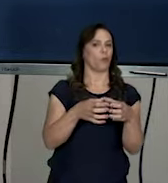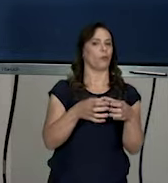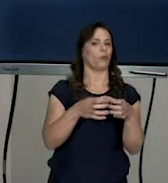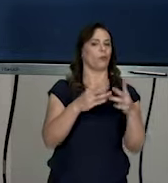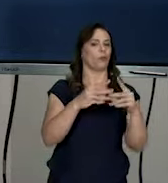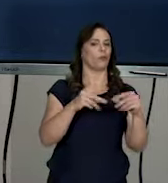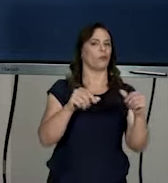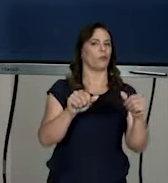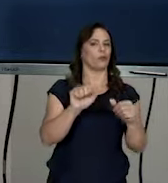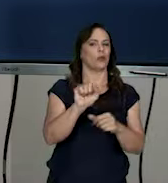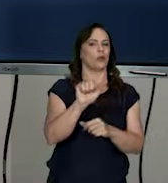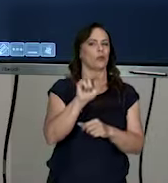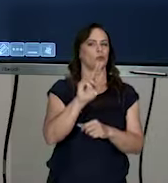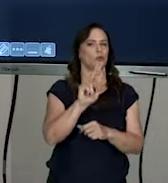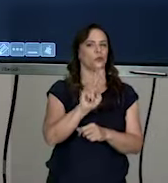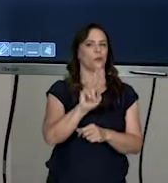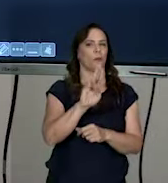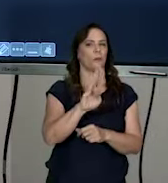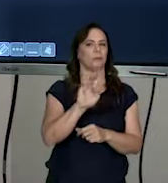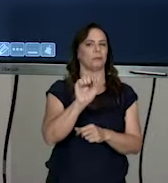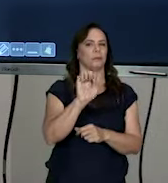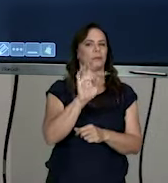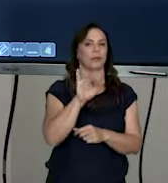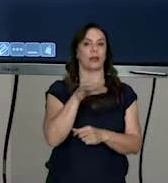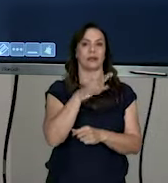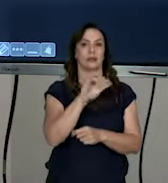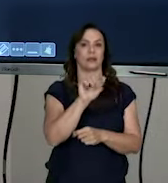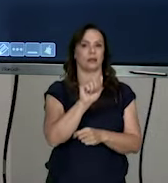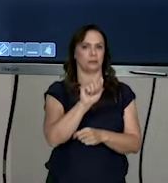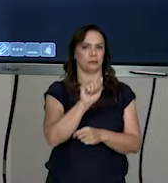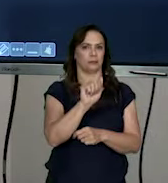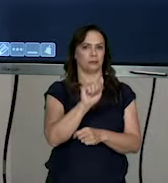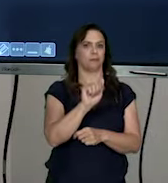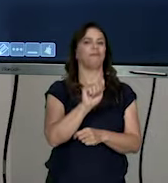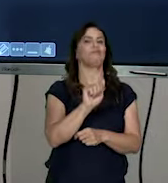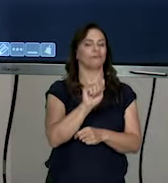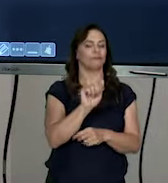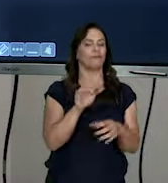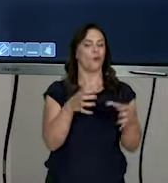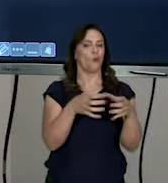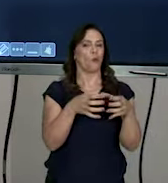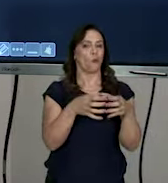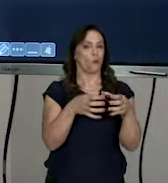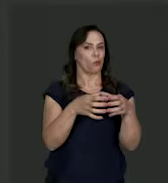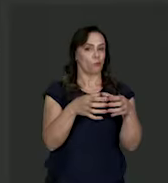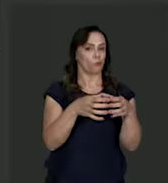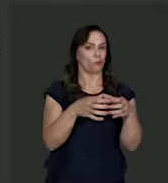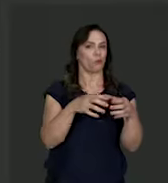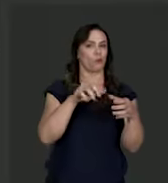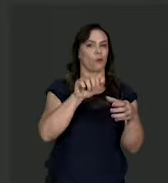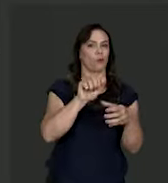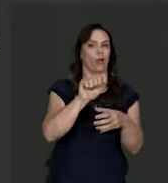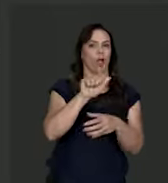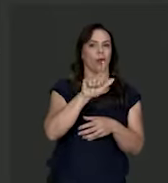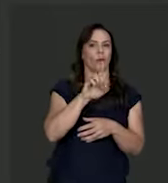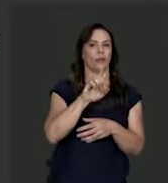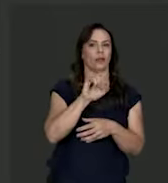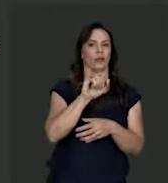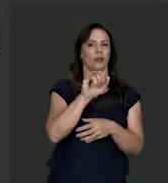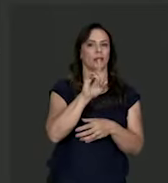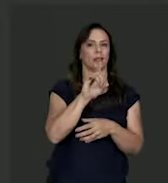que fazem parte do grupo funcional aldeídos. Esse grupo